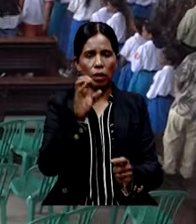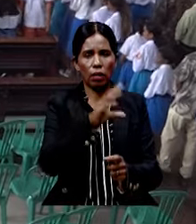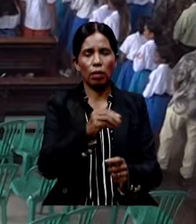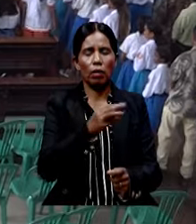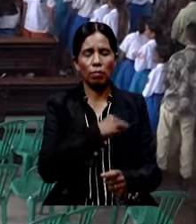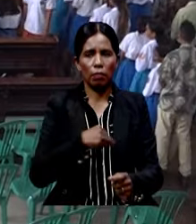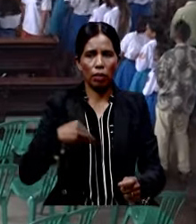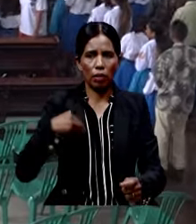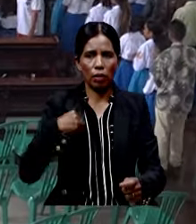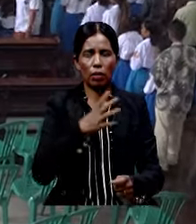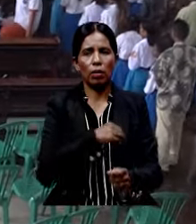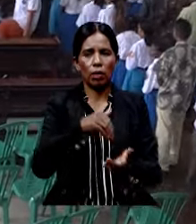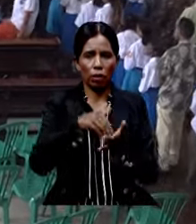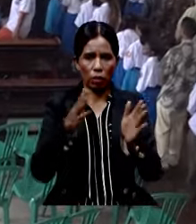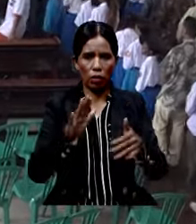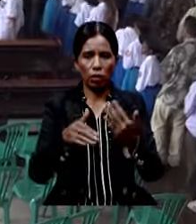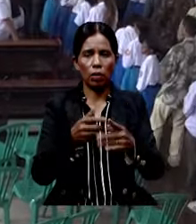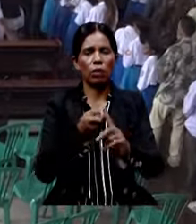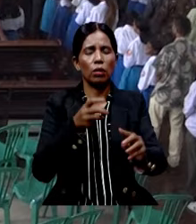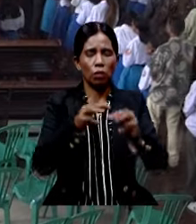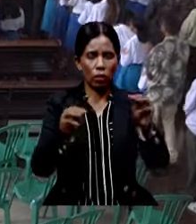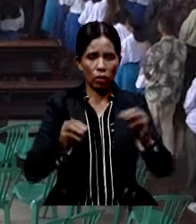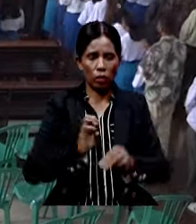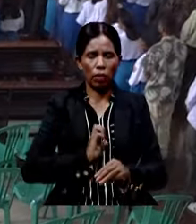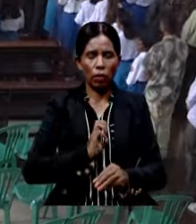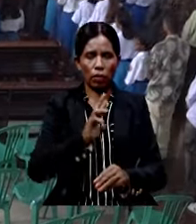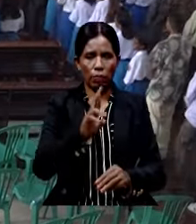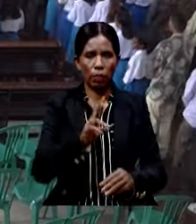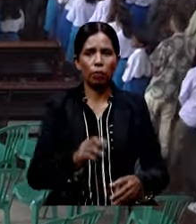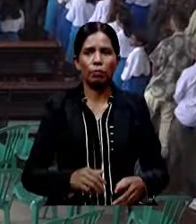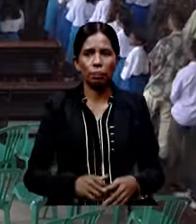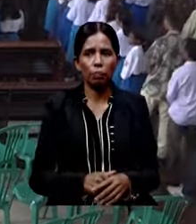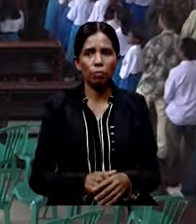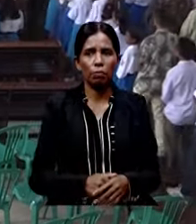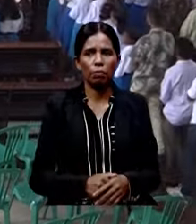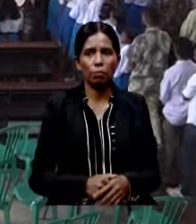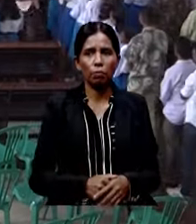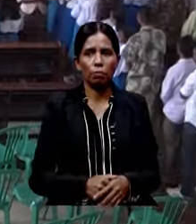madre professores no estudante sira husi município Hermera. Emerenciana Martins Lamberto da Silva GMN.